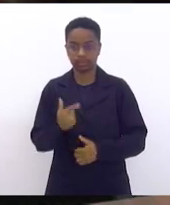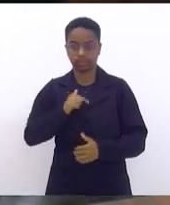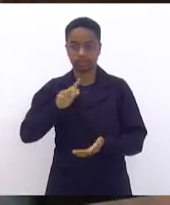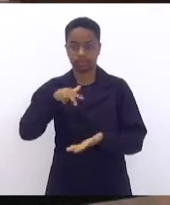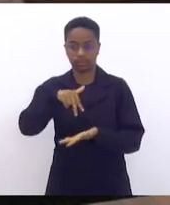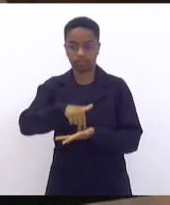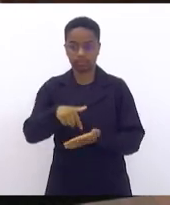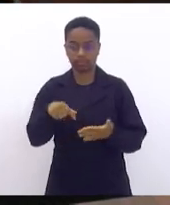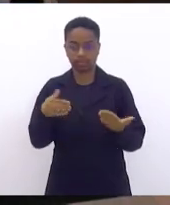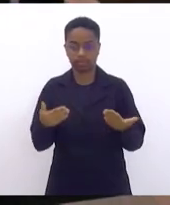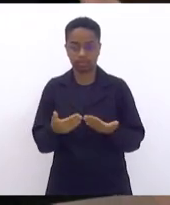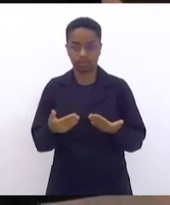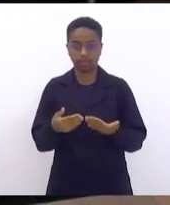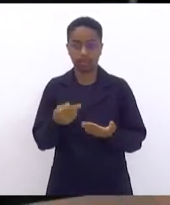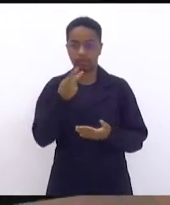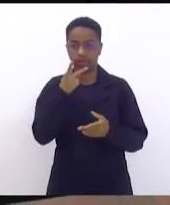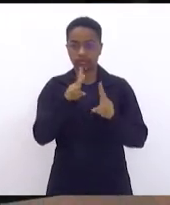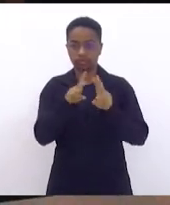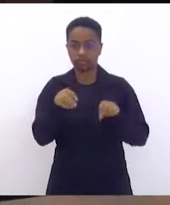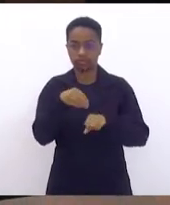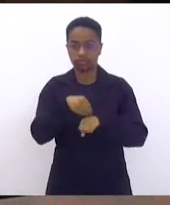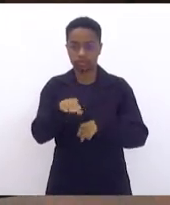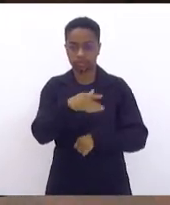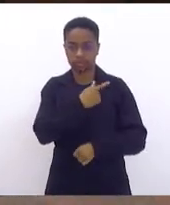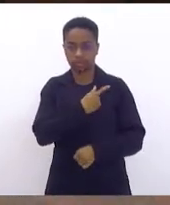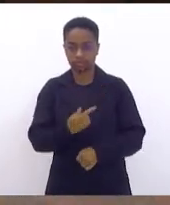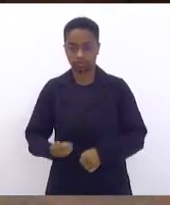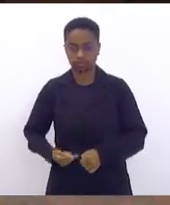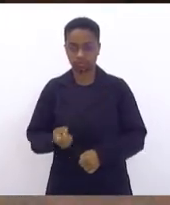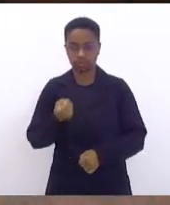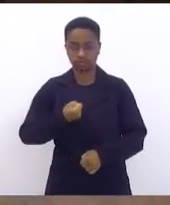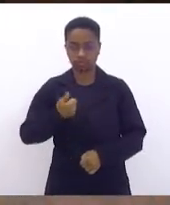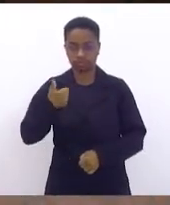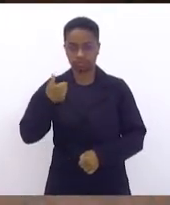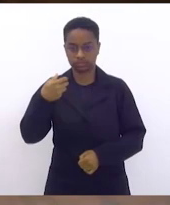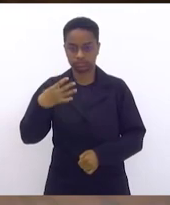esse microfone para falar da mensagem do governo de número